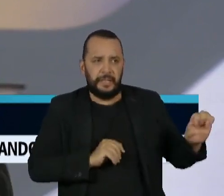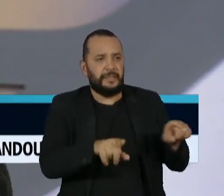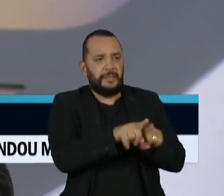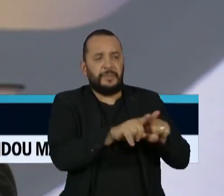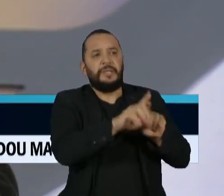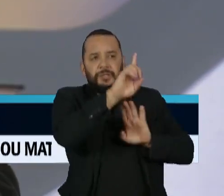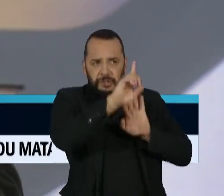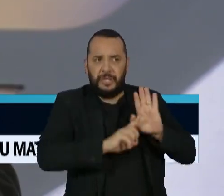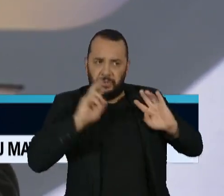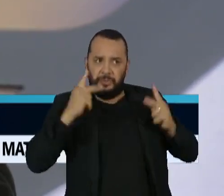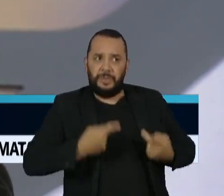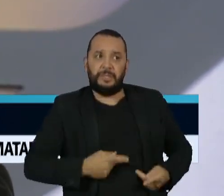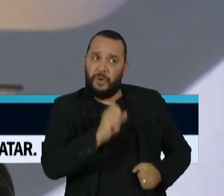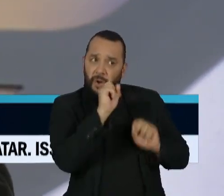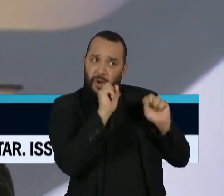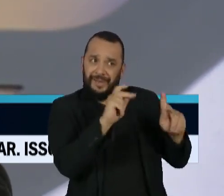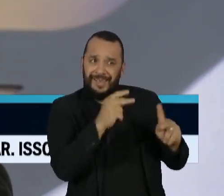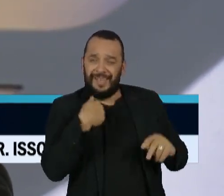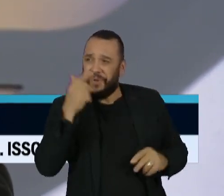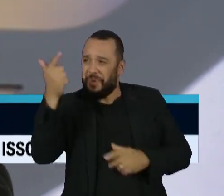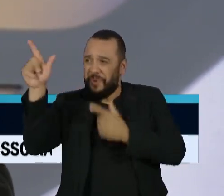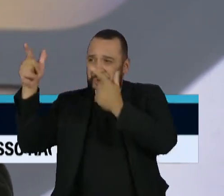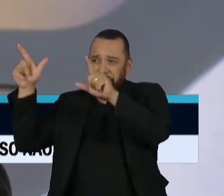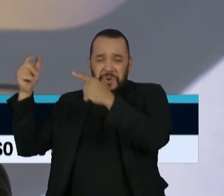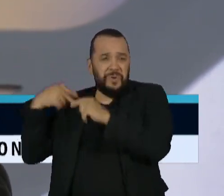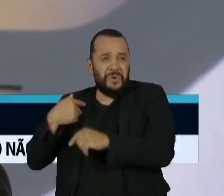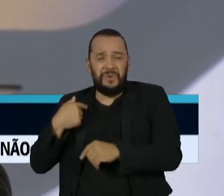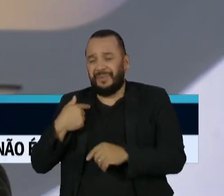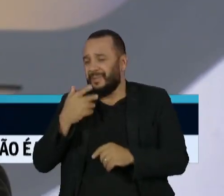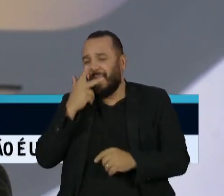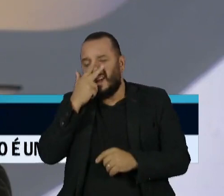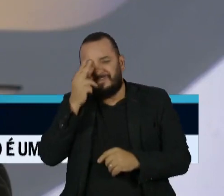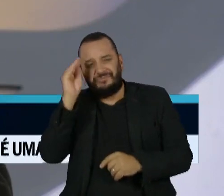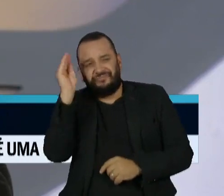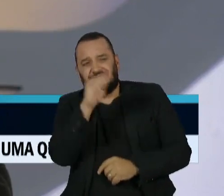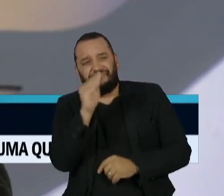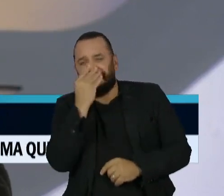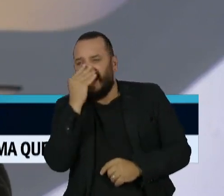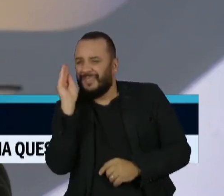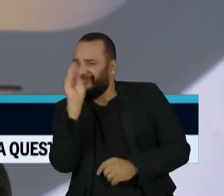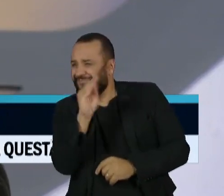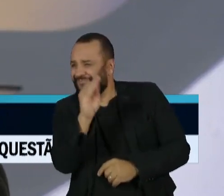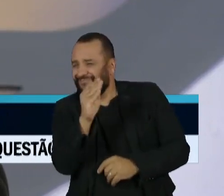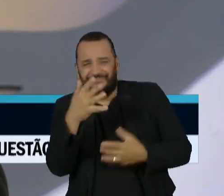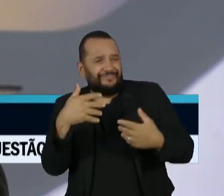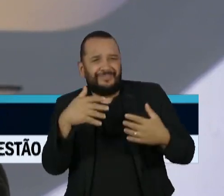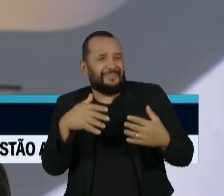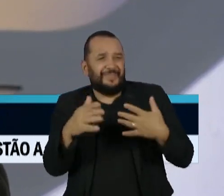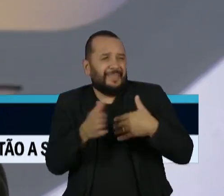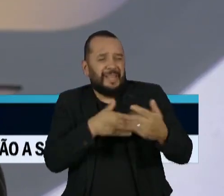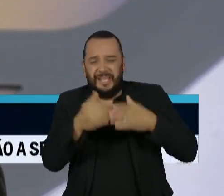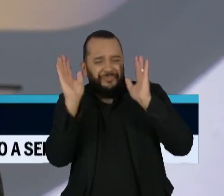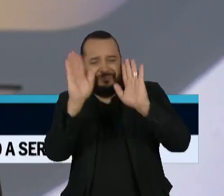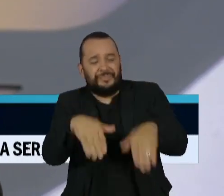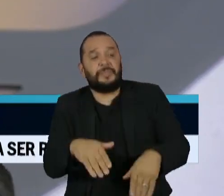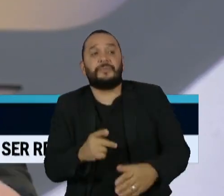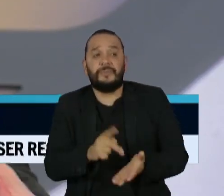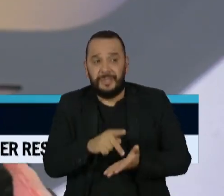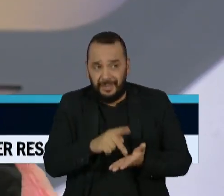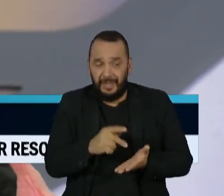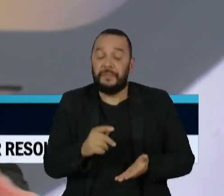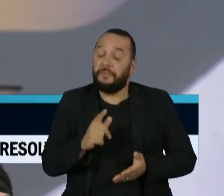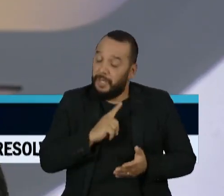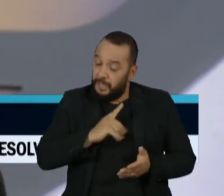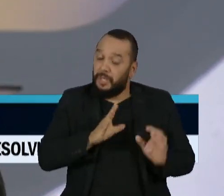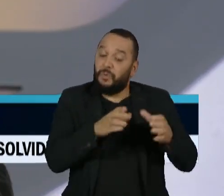nem aí para o Brasil direito, quanto mais para um caso de uma deputada brasileira. Agora, para pessoas ou partidos políticos ou grupos